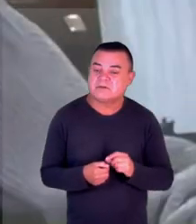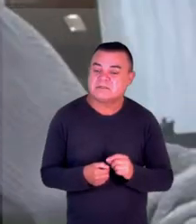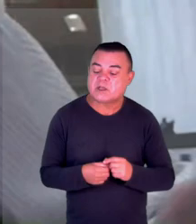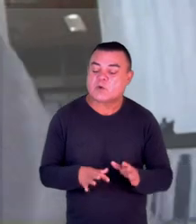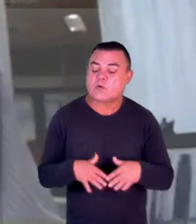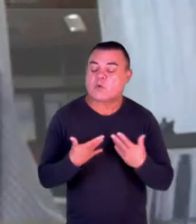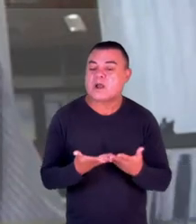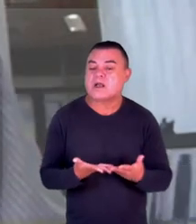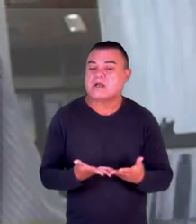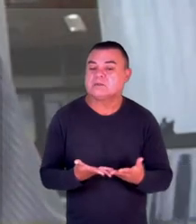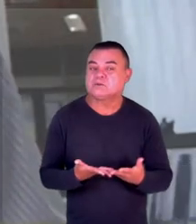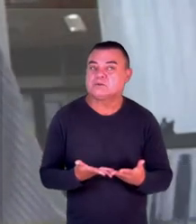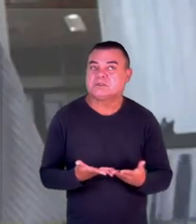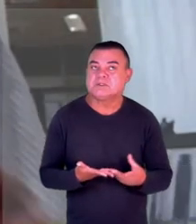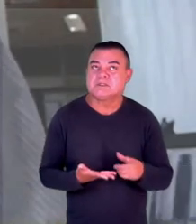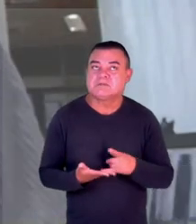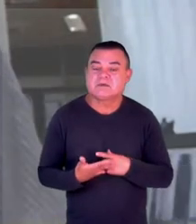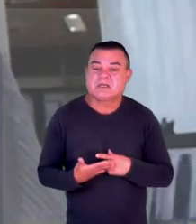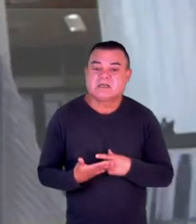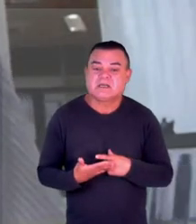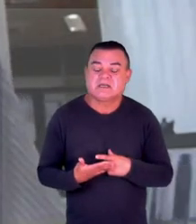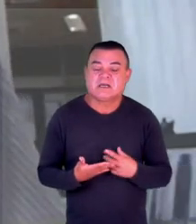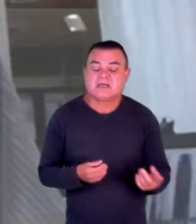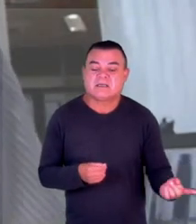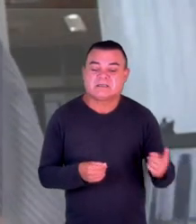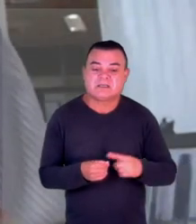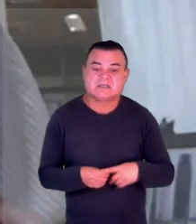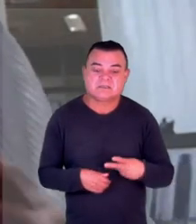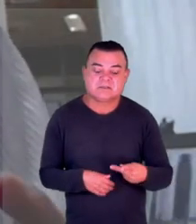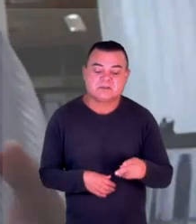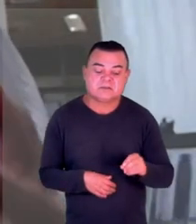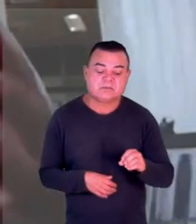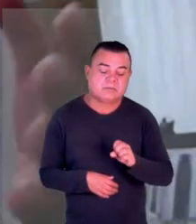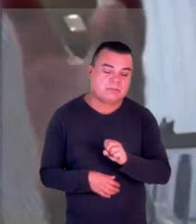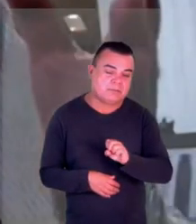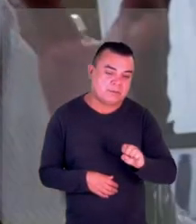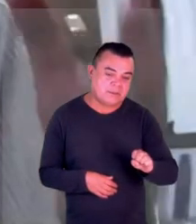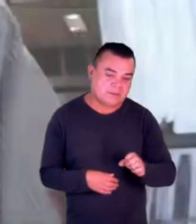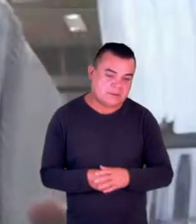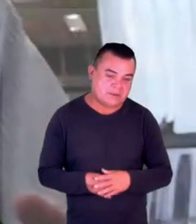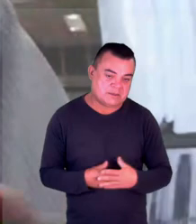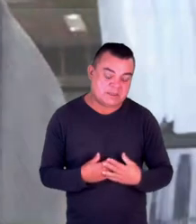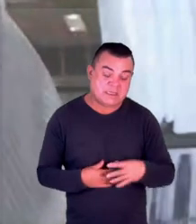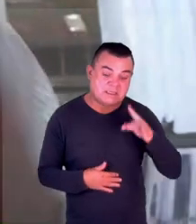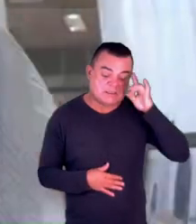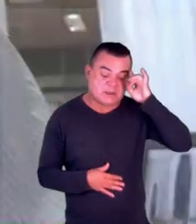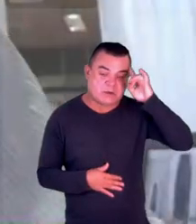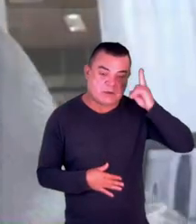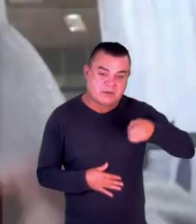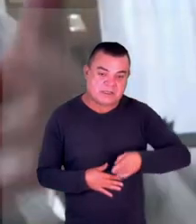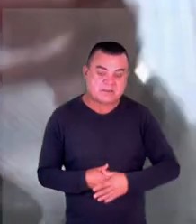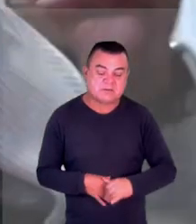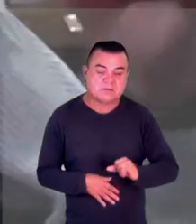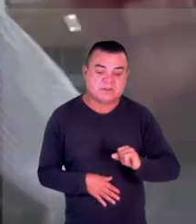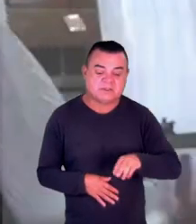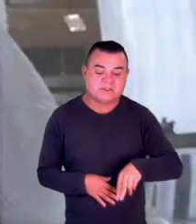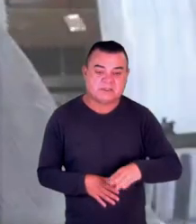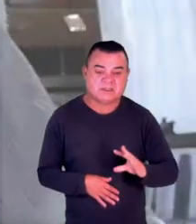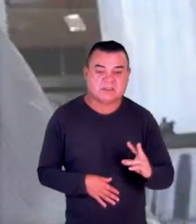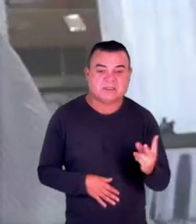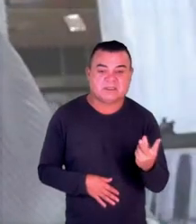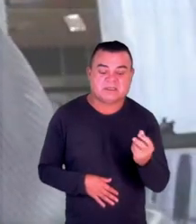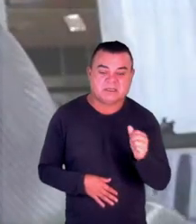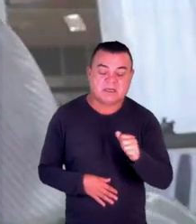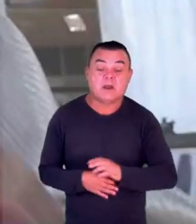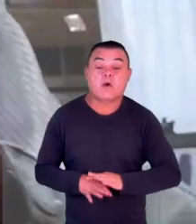recurso a a a reintegração de posse que se obrigue né O Incra ou ou os